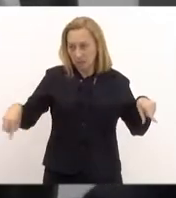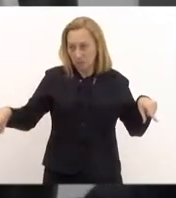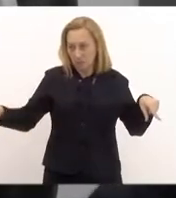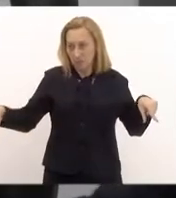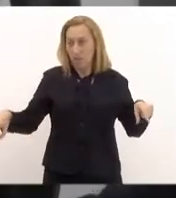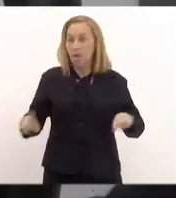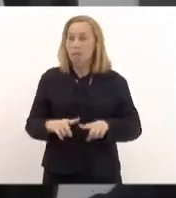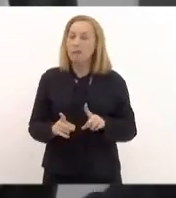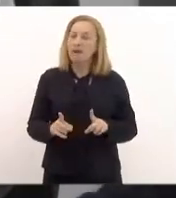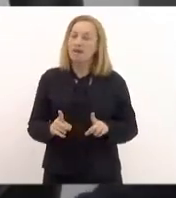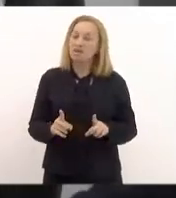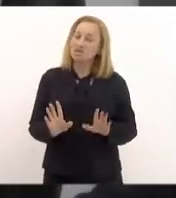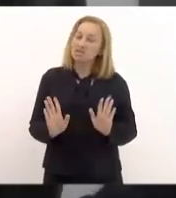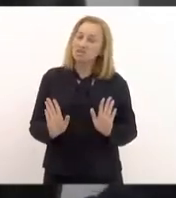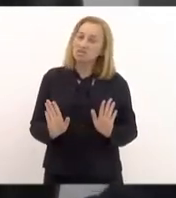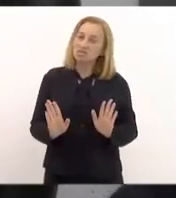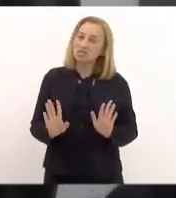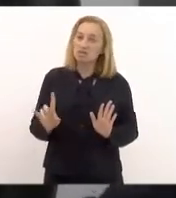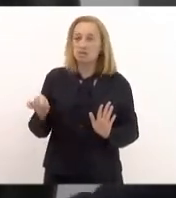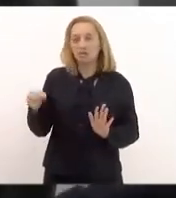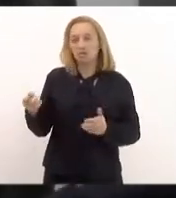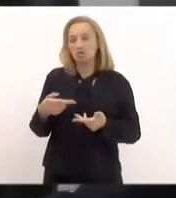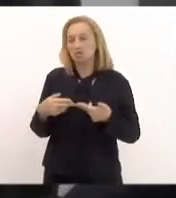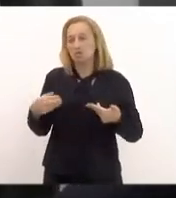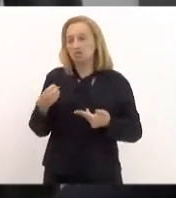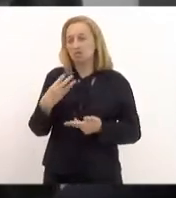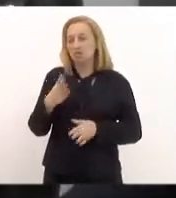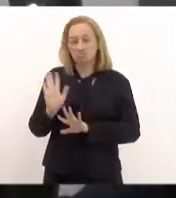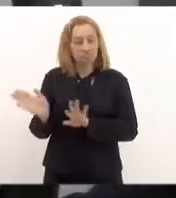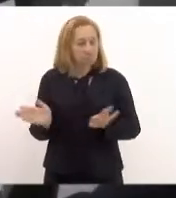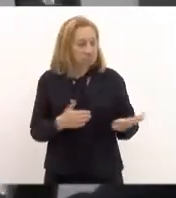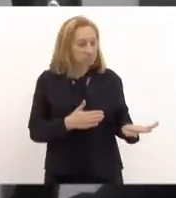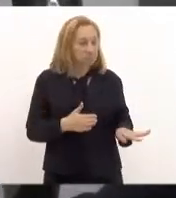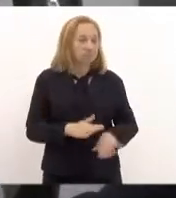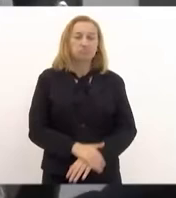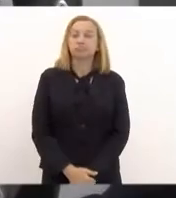achava que tudo aquilo ali realmente era...